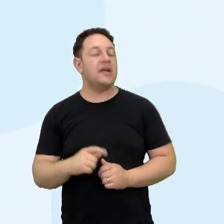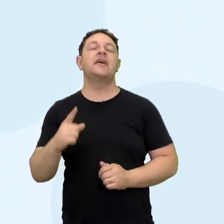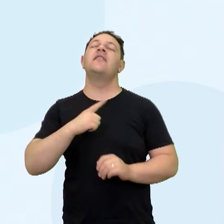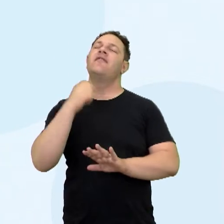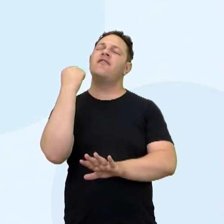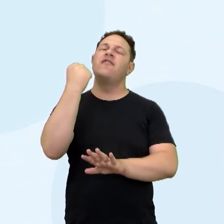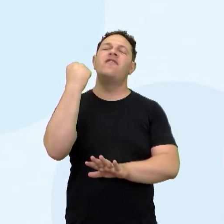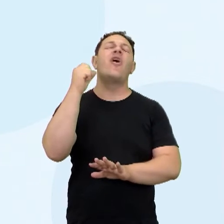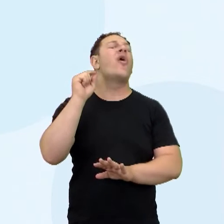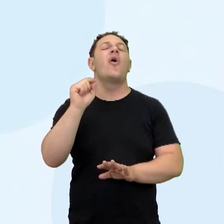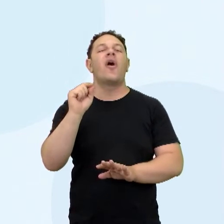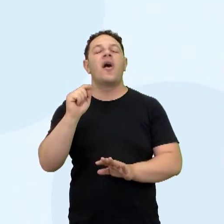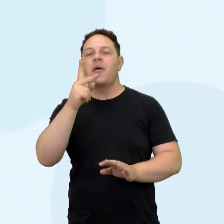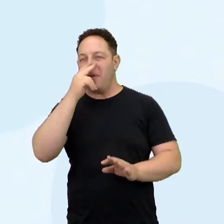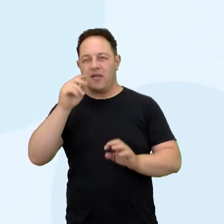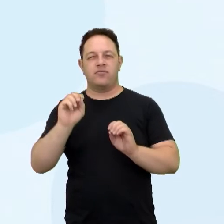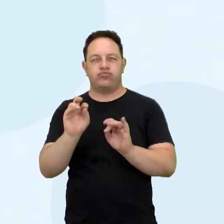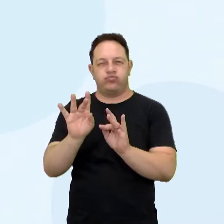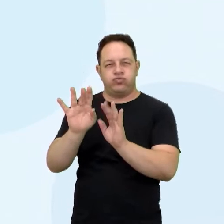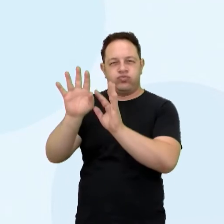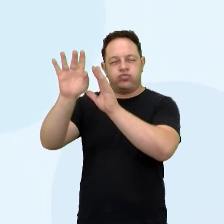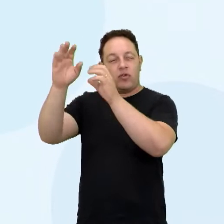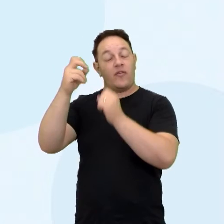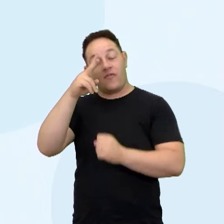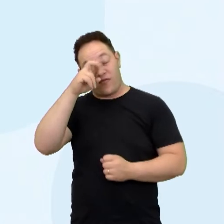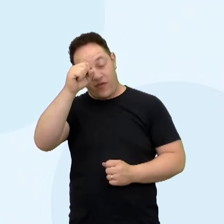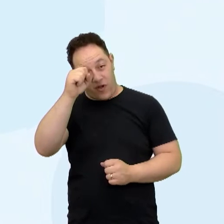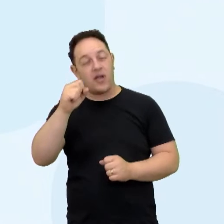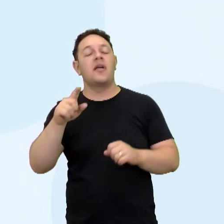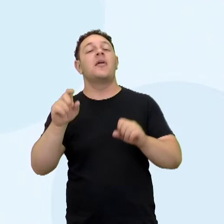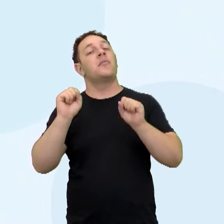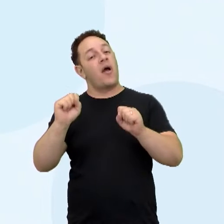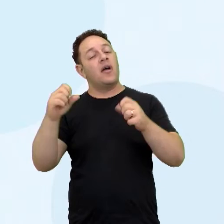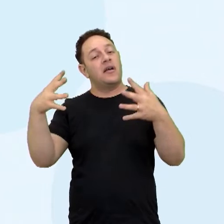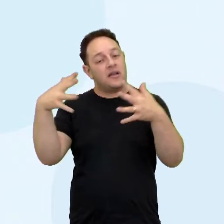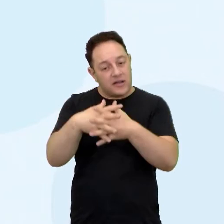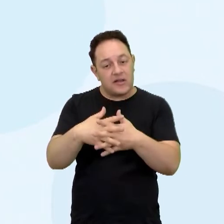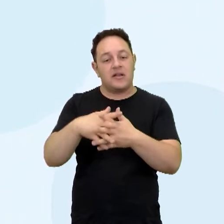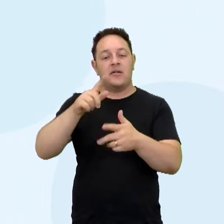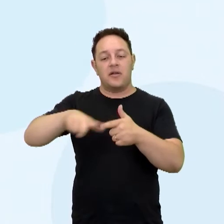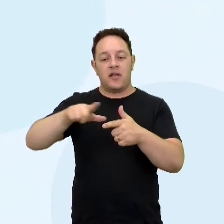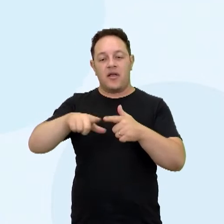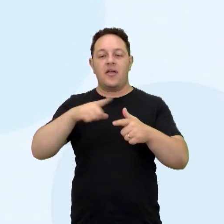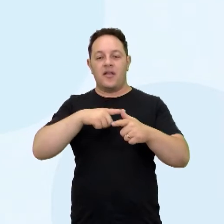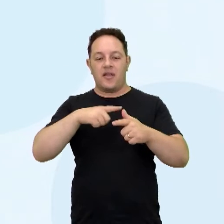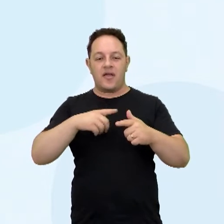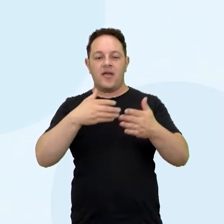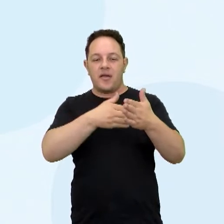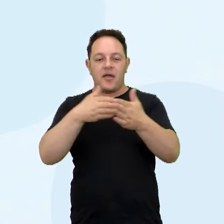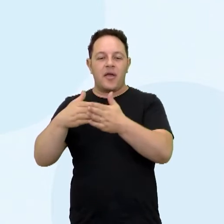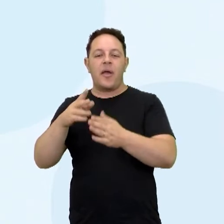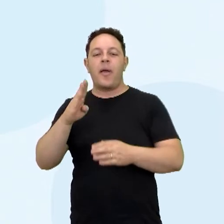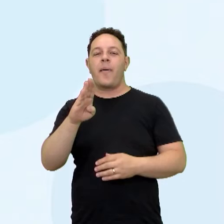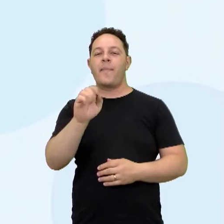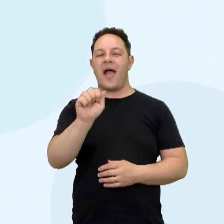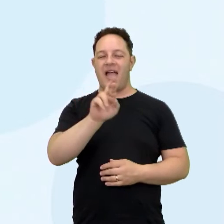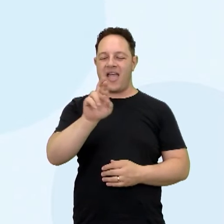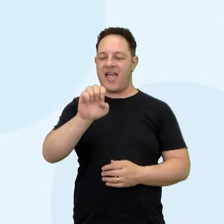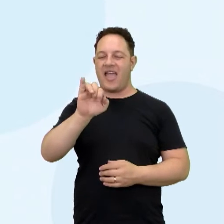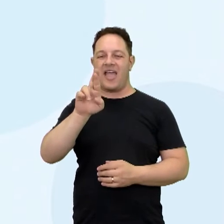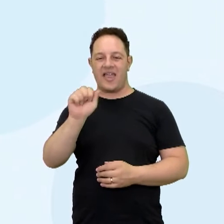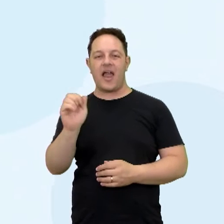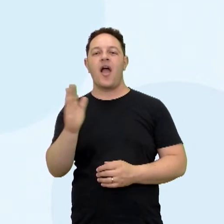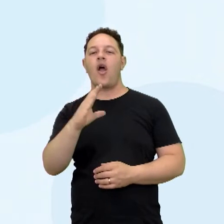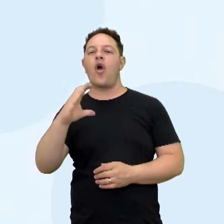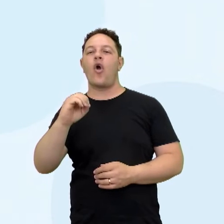forte questão aí da poluição, né, o que afeta a barreira de corais, por isso que eu dei muita ênfase nessa questão aí da barreira de